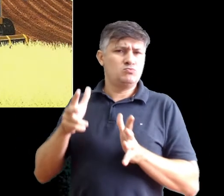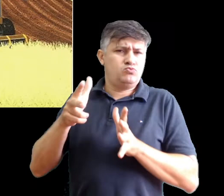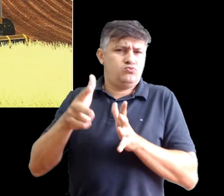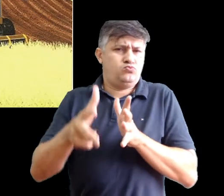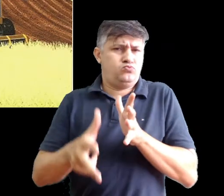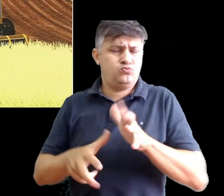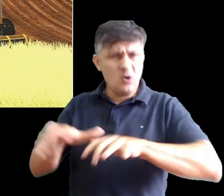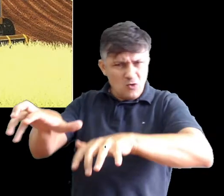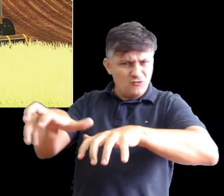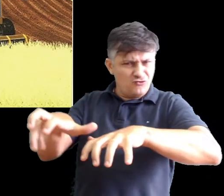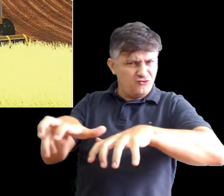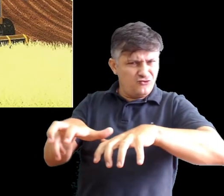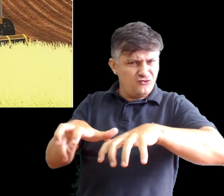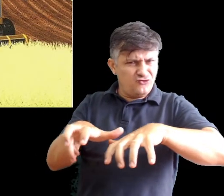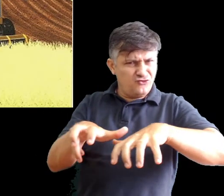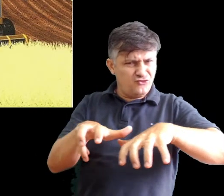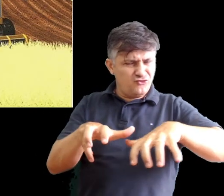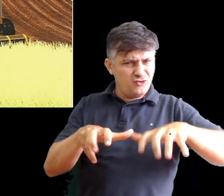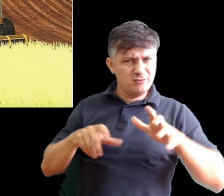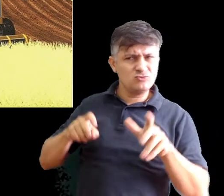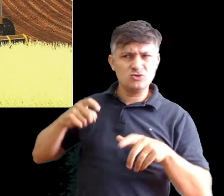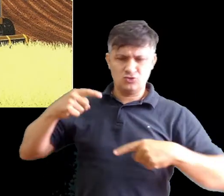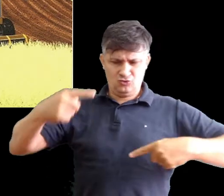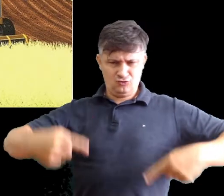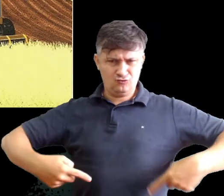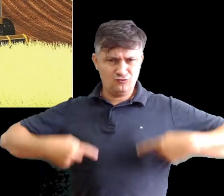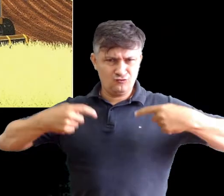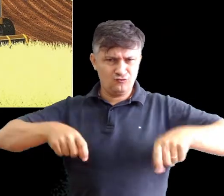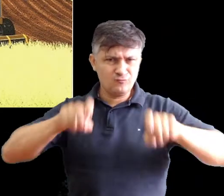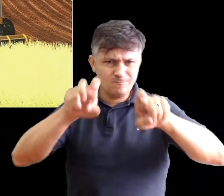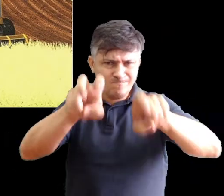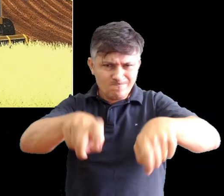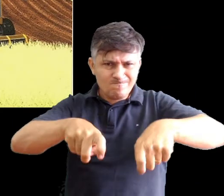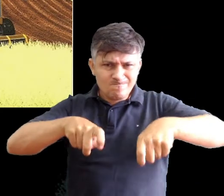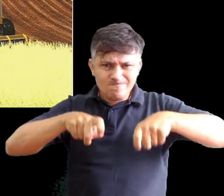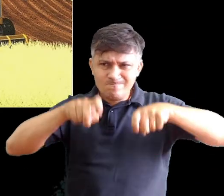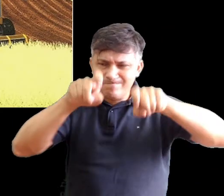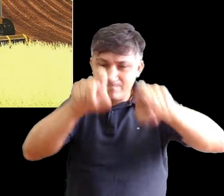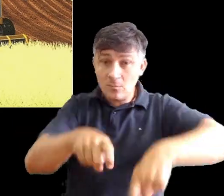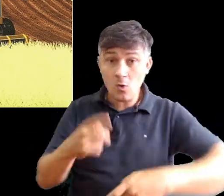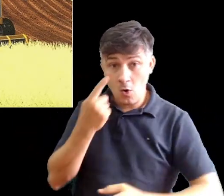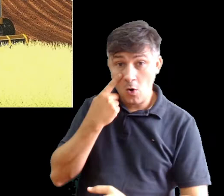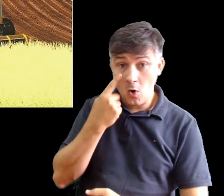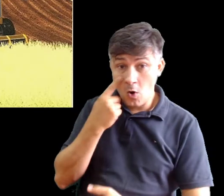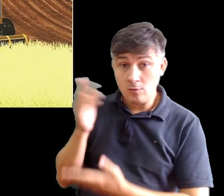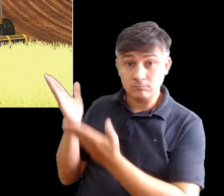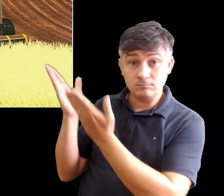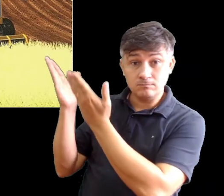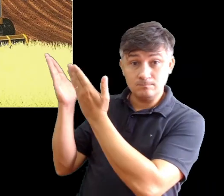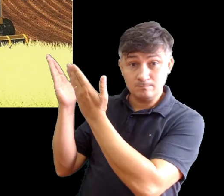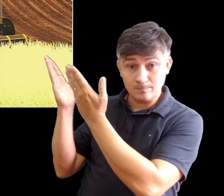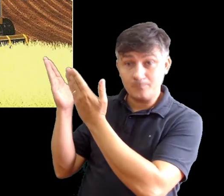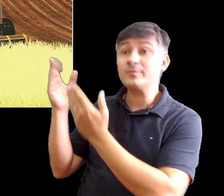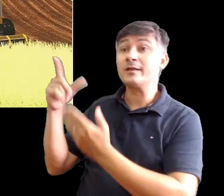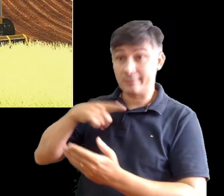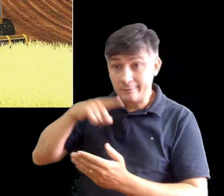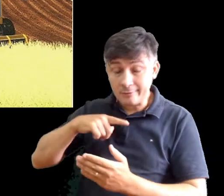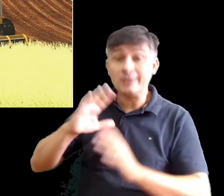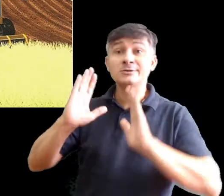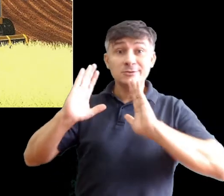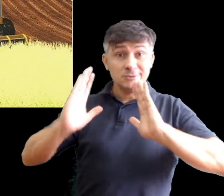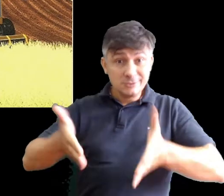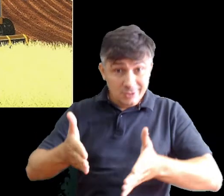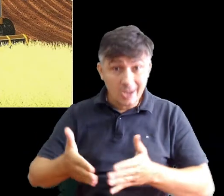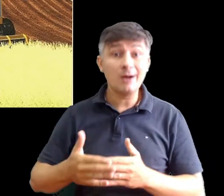de colheitadeiras. O emprego de máquinas no trabalho rural é conhecido como mecanização do campo e é um